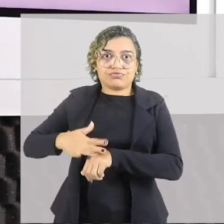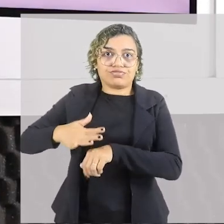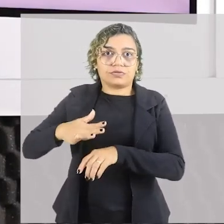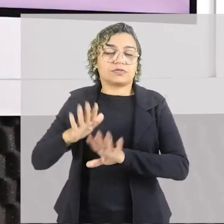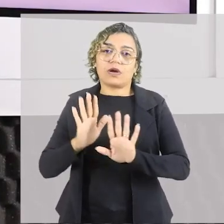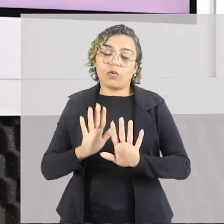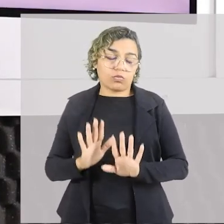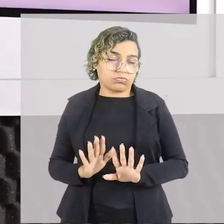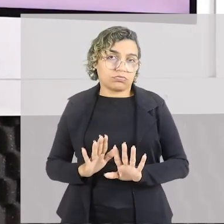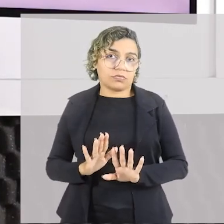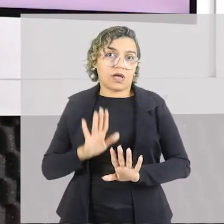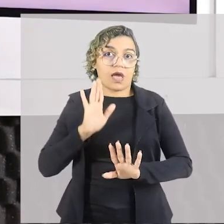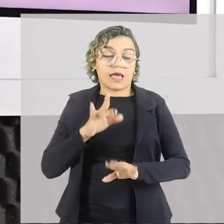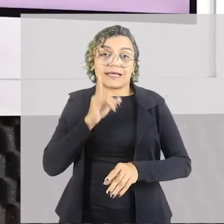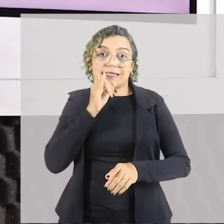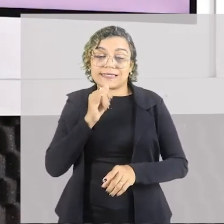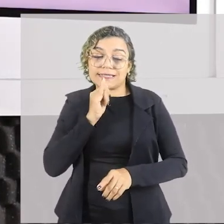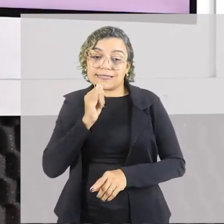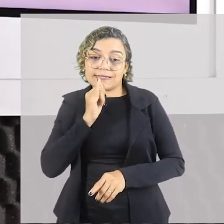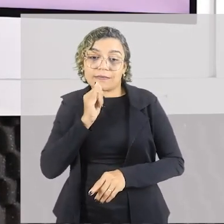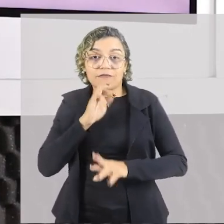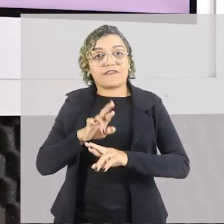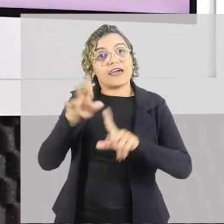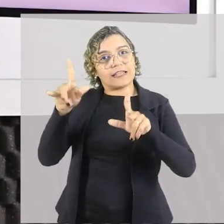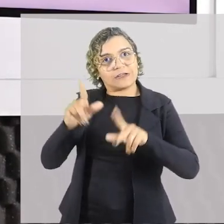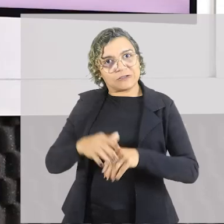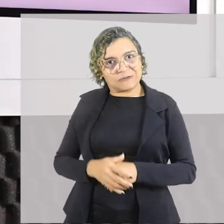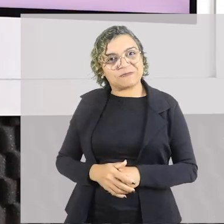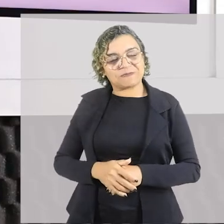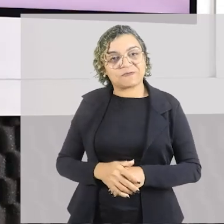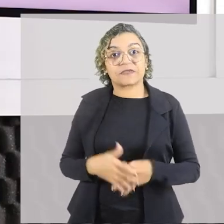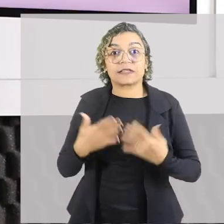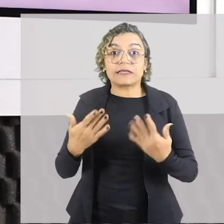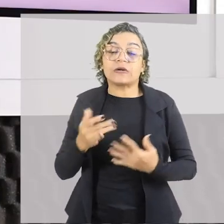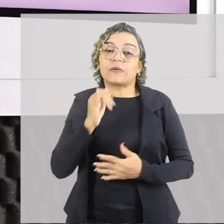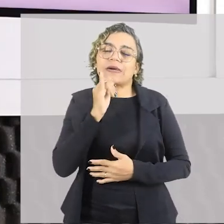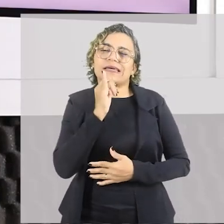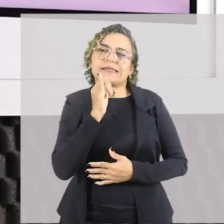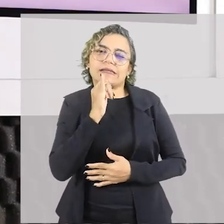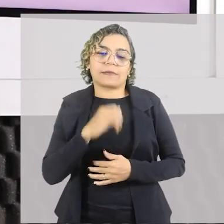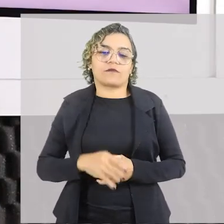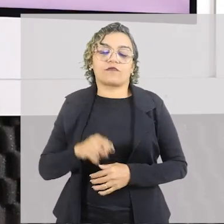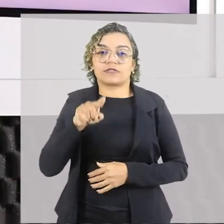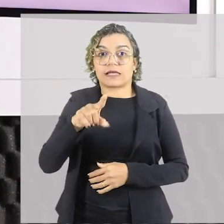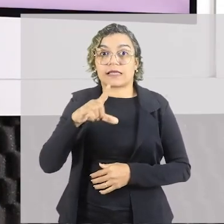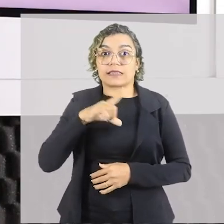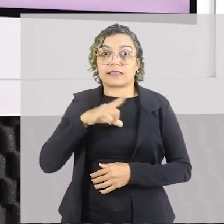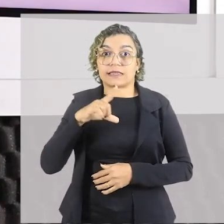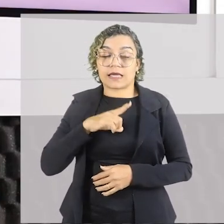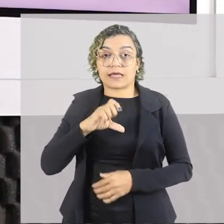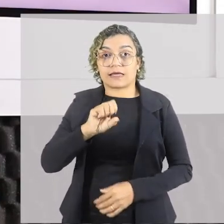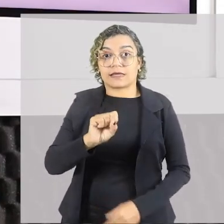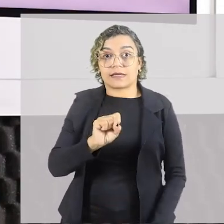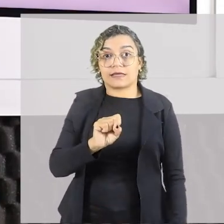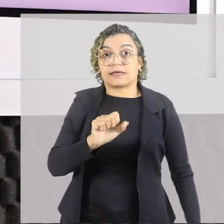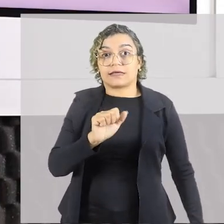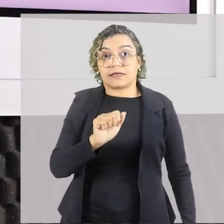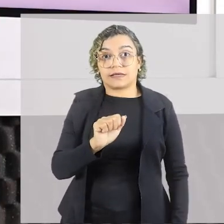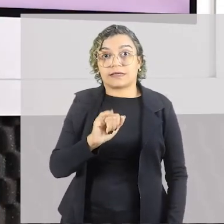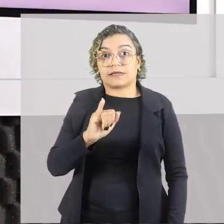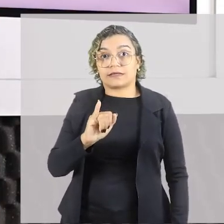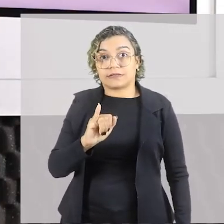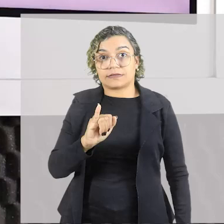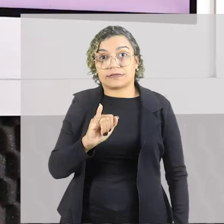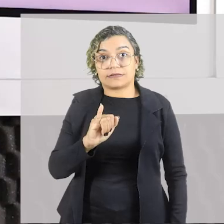Muito, muito, muito, muito. Tá certo? Então, o problema é porque você tem vários sais dissolvidos na água e ele gera